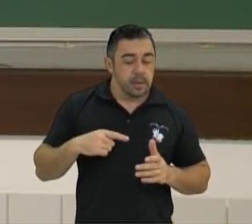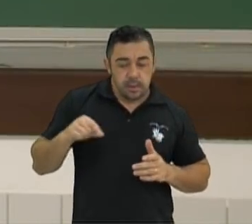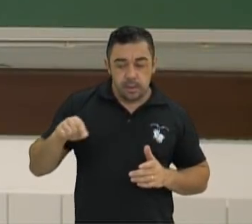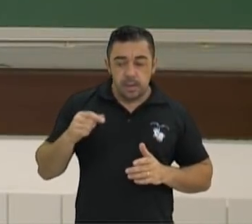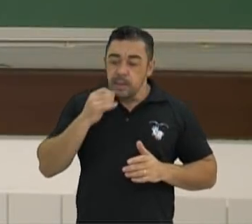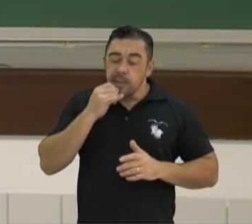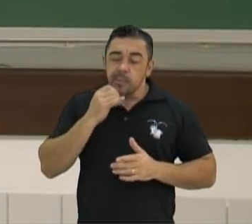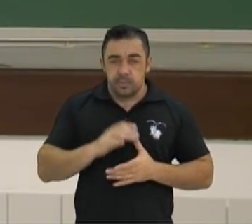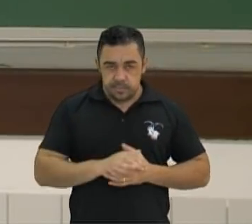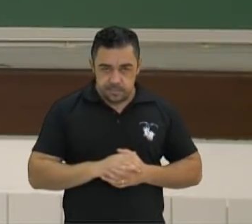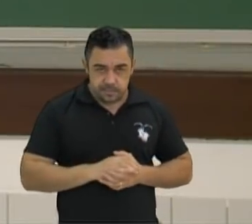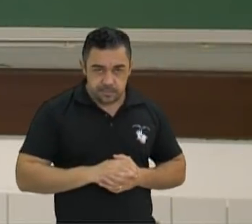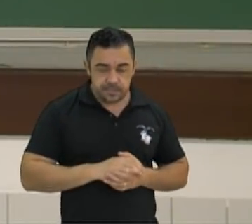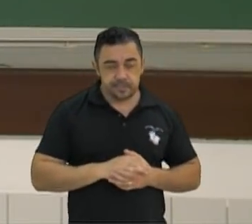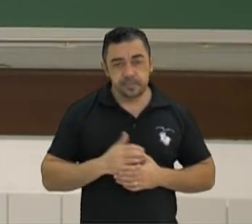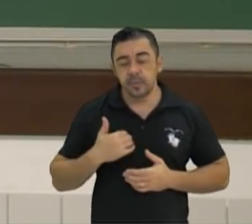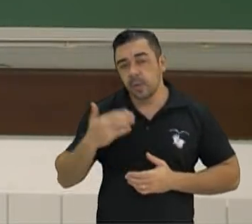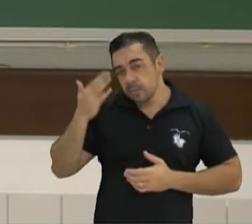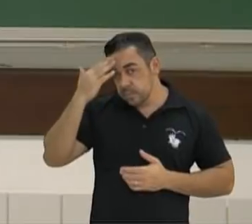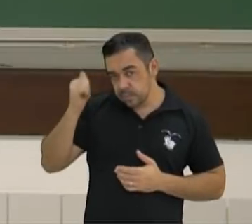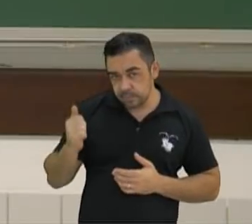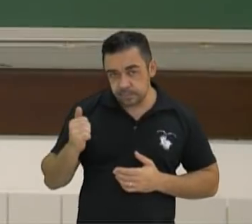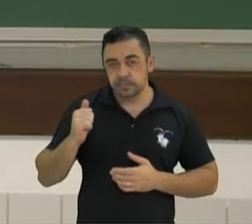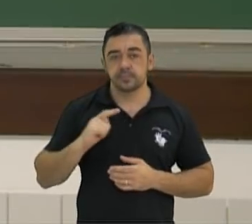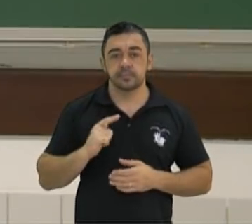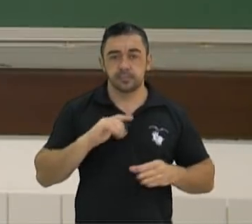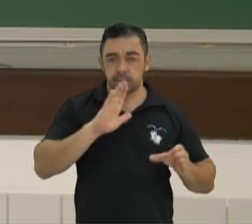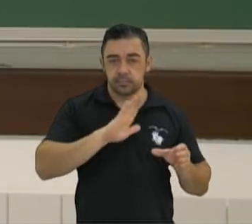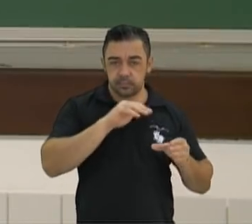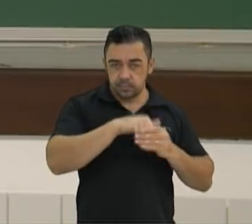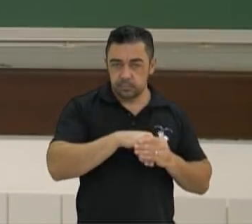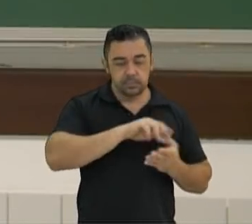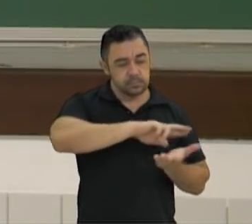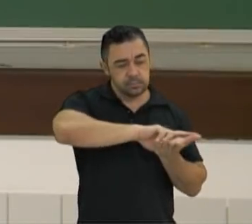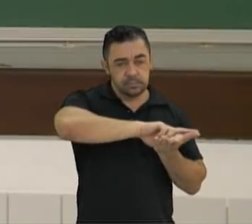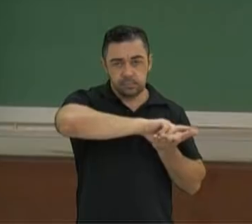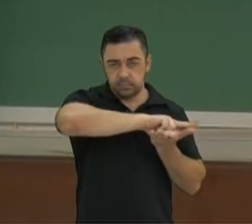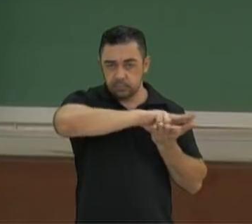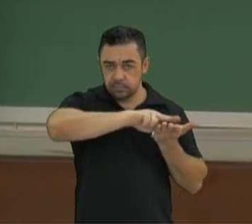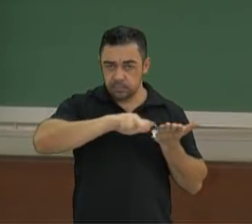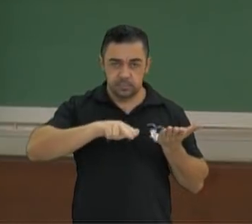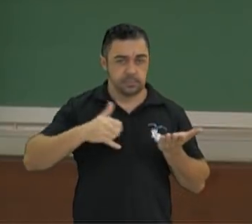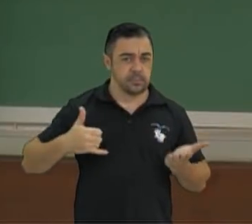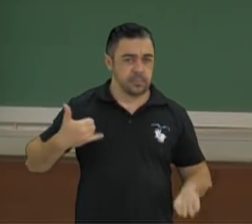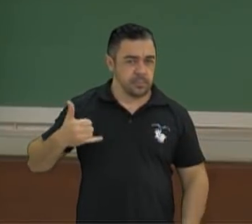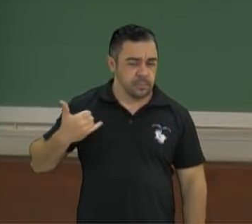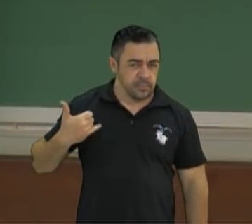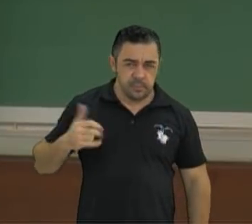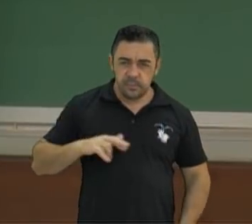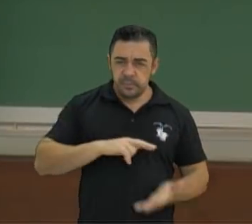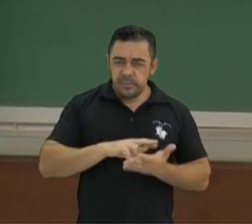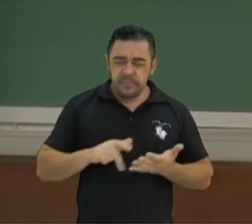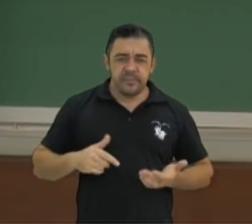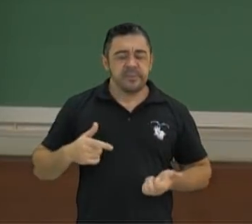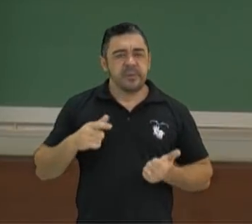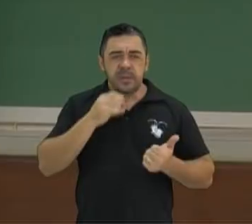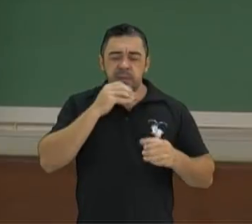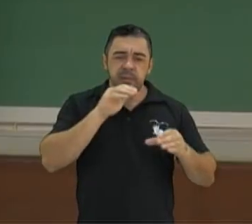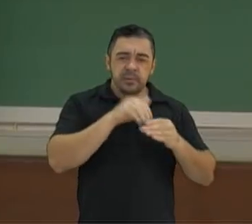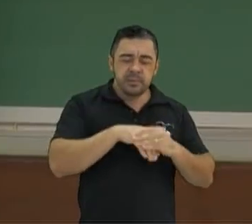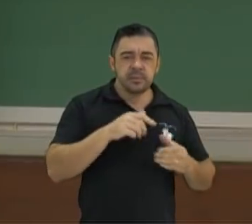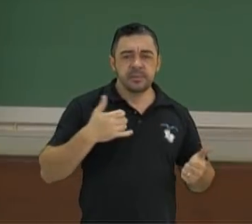exemplo, eu sei que existem eleitores das mais diversas idades. Eu tenho eleitor com 50